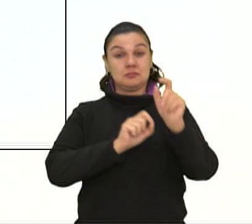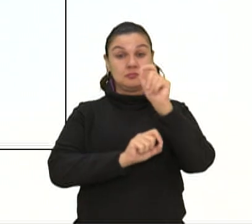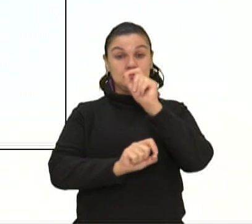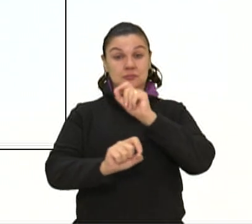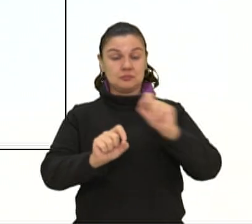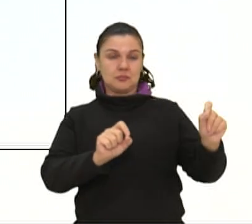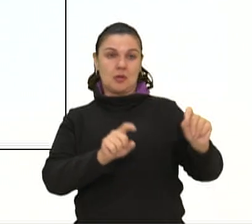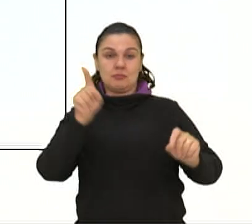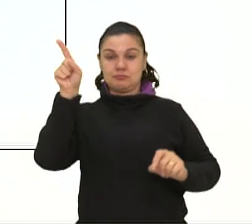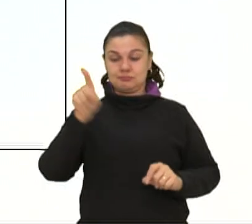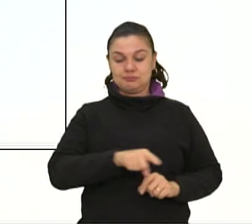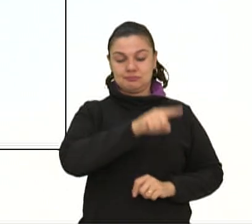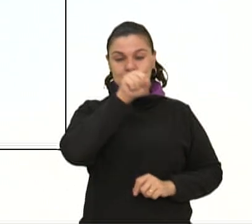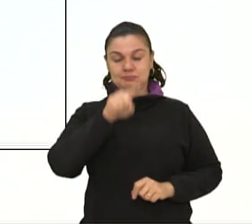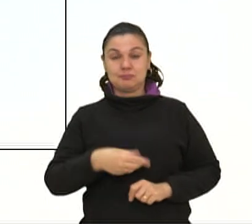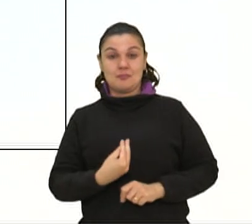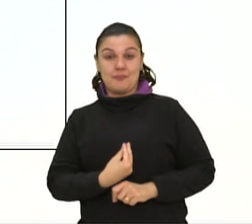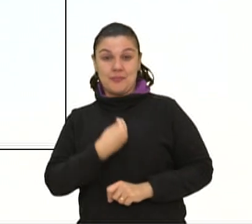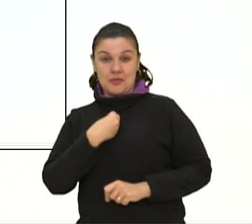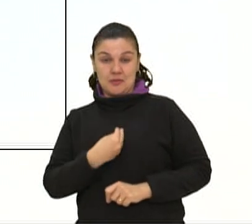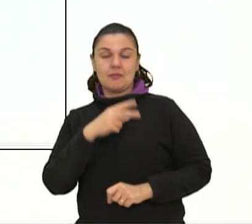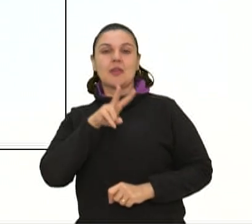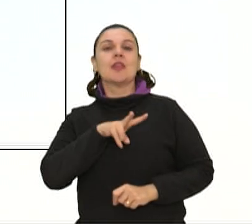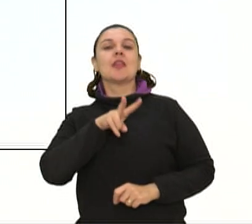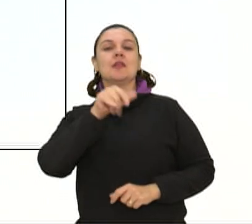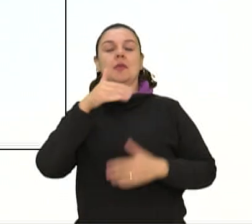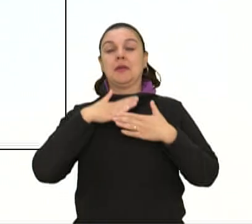morreu alegre.